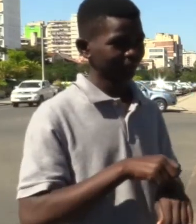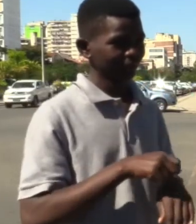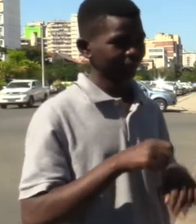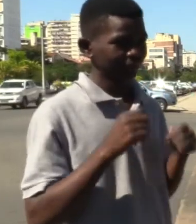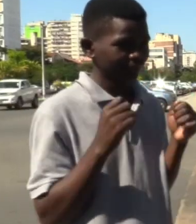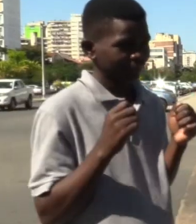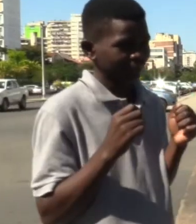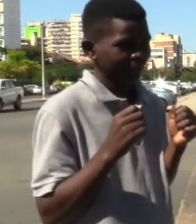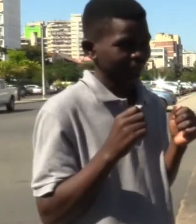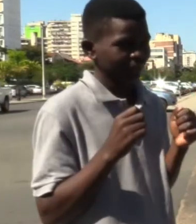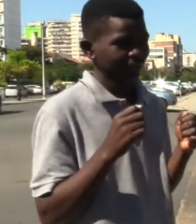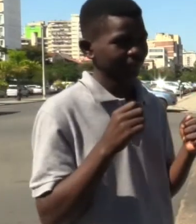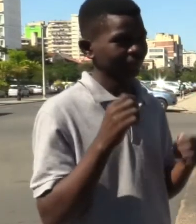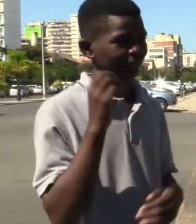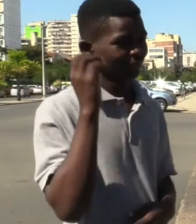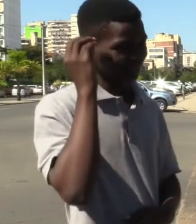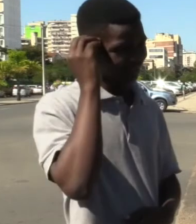Malária.